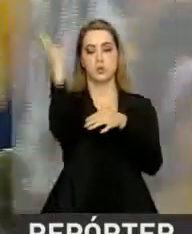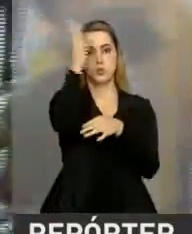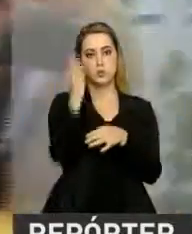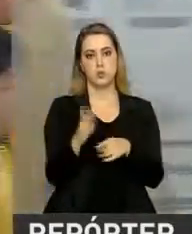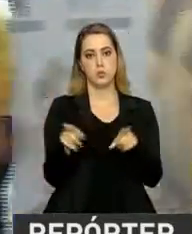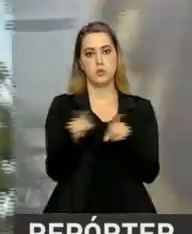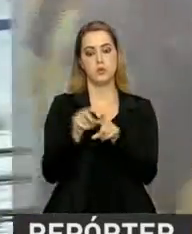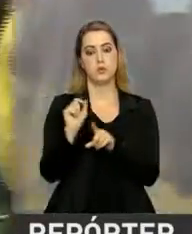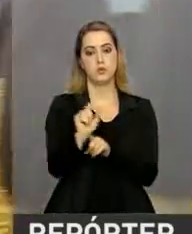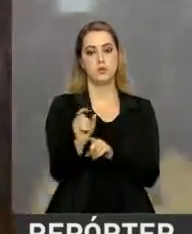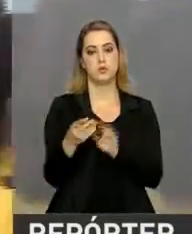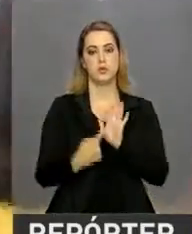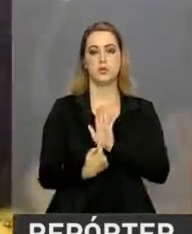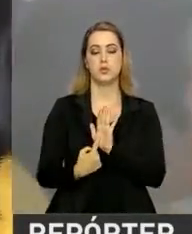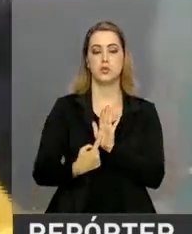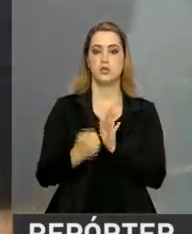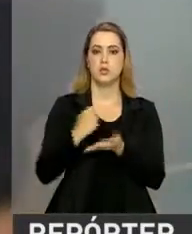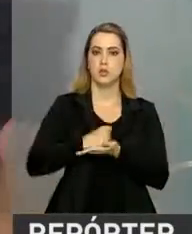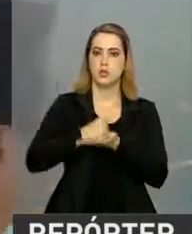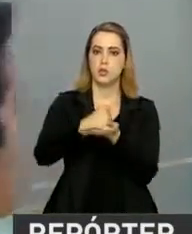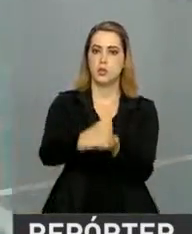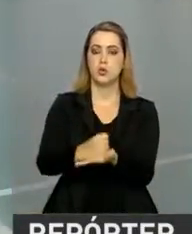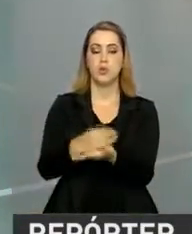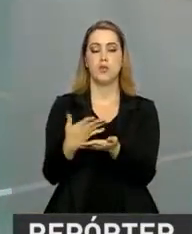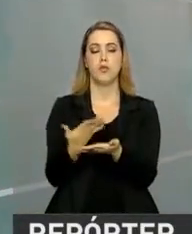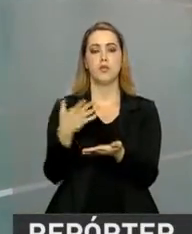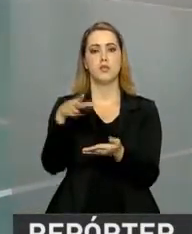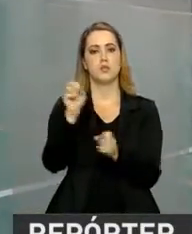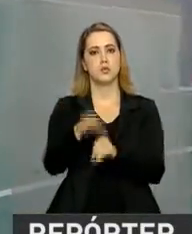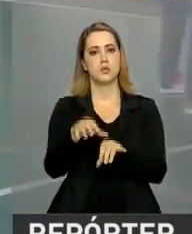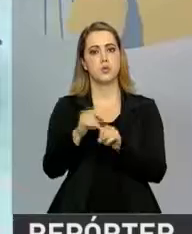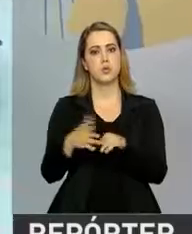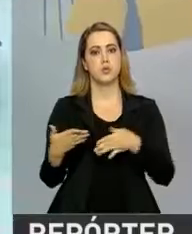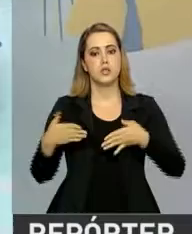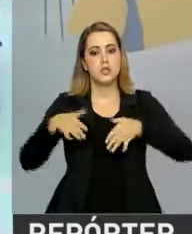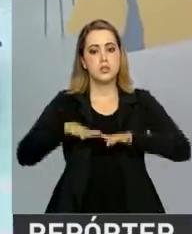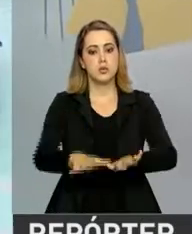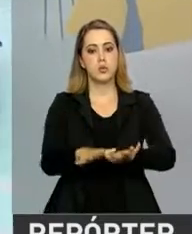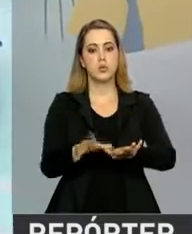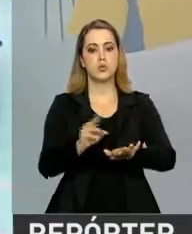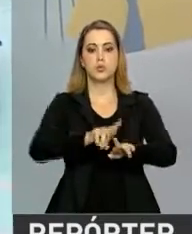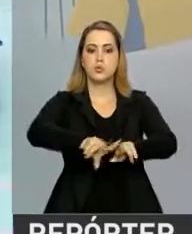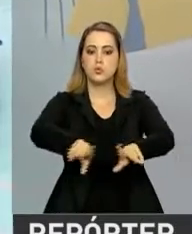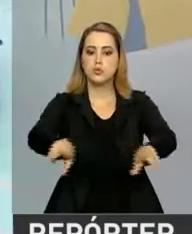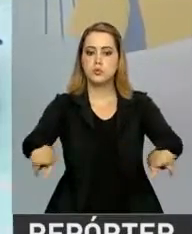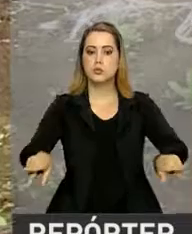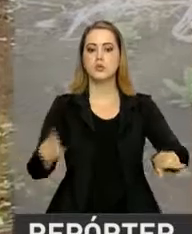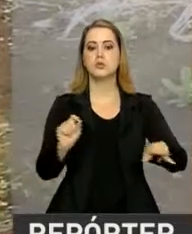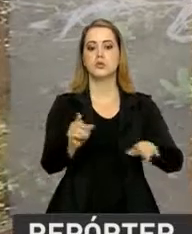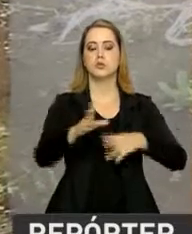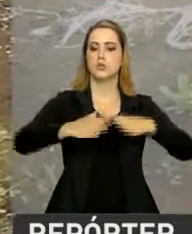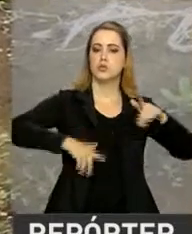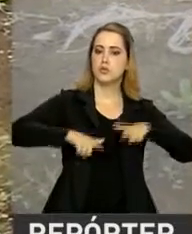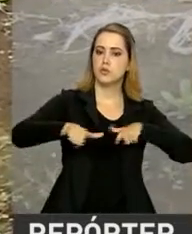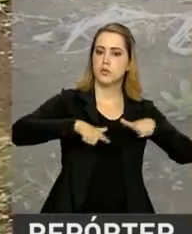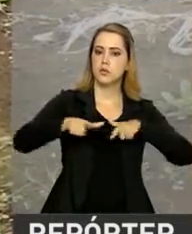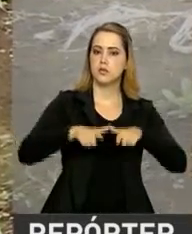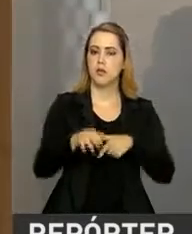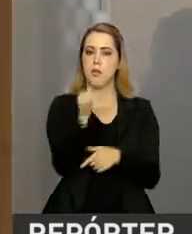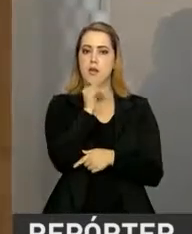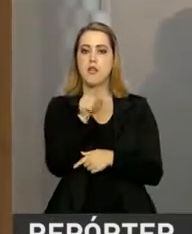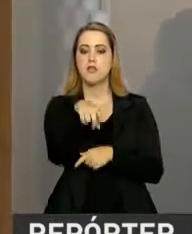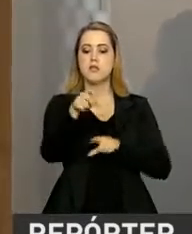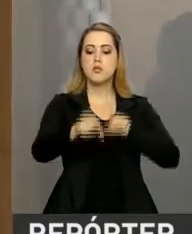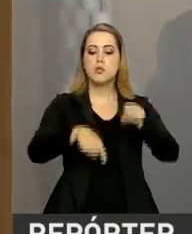aos alunos uma educação integrada em que as crianças se envolvem com várias atividades como nem só tinha